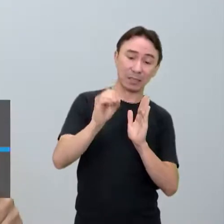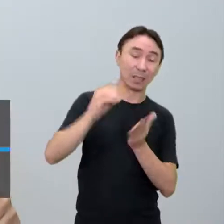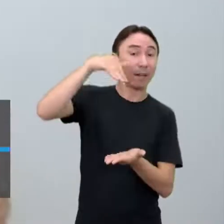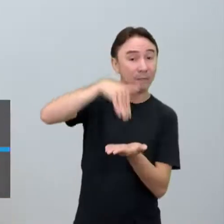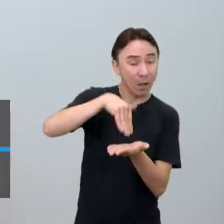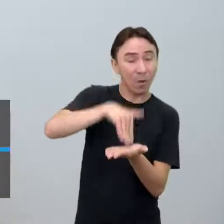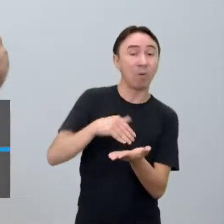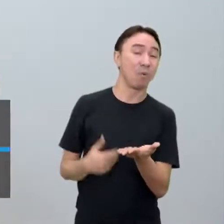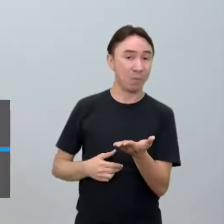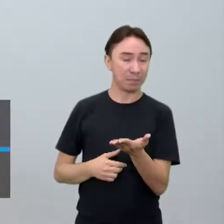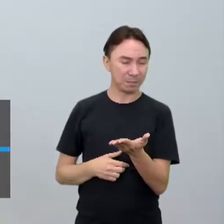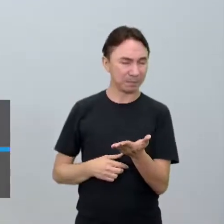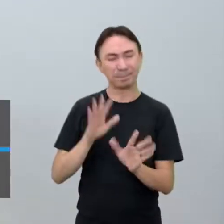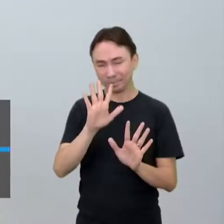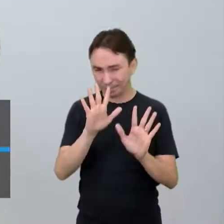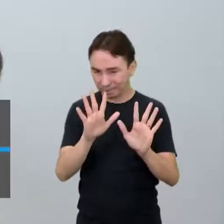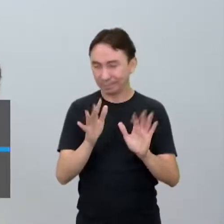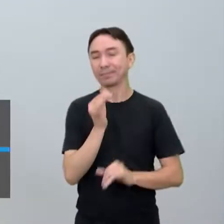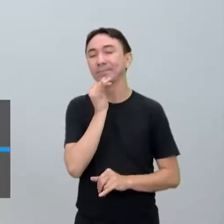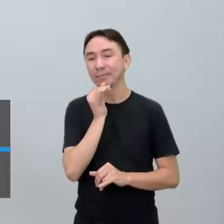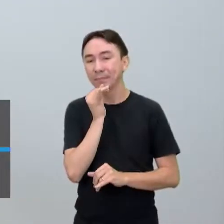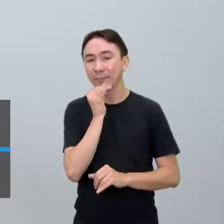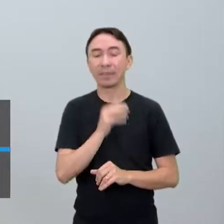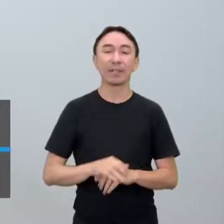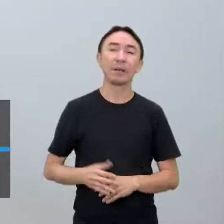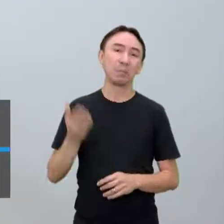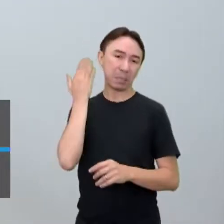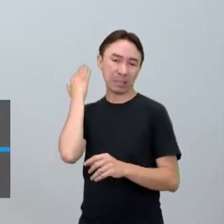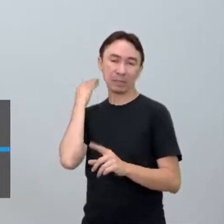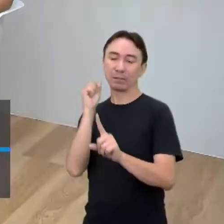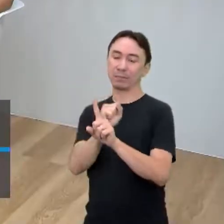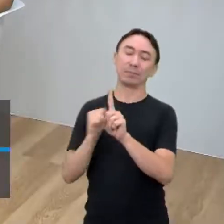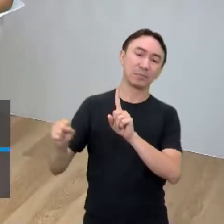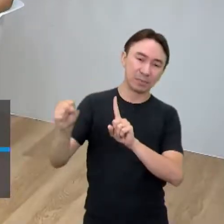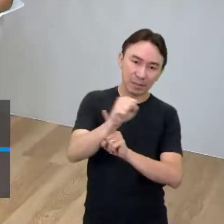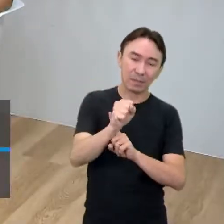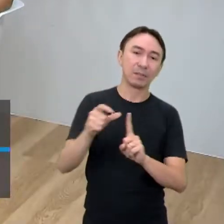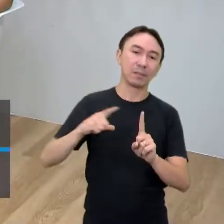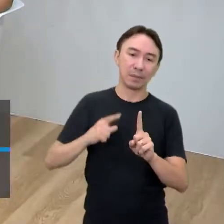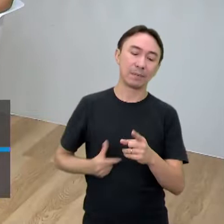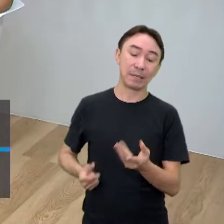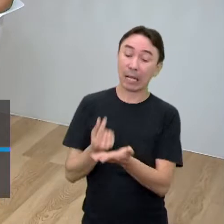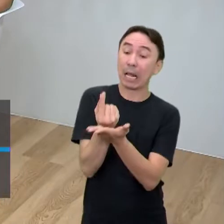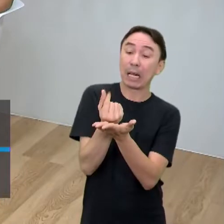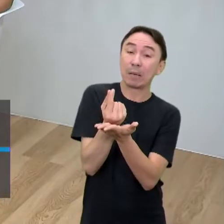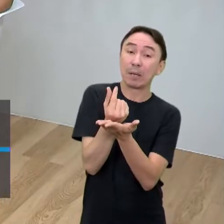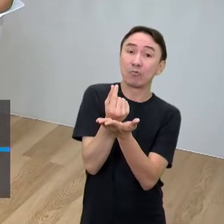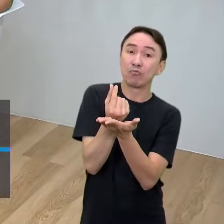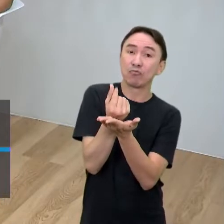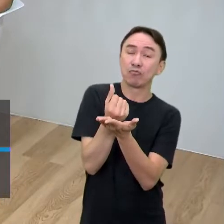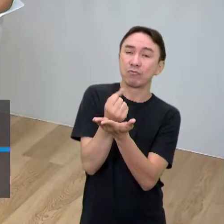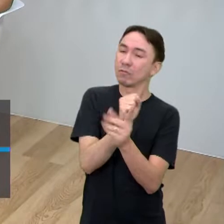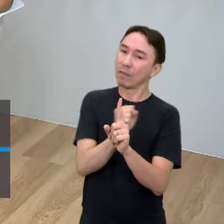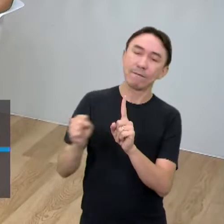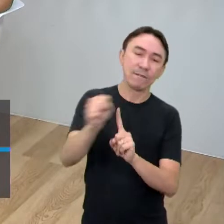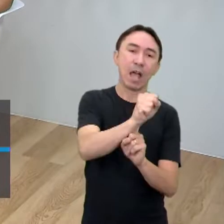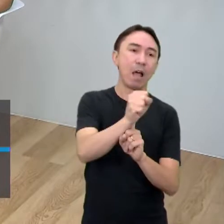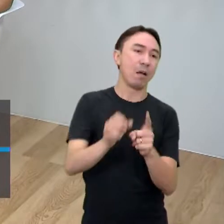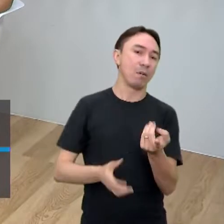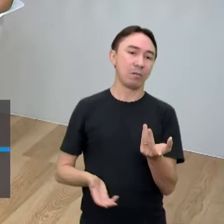Primeiro, aquela sociedade onde o capitalismo social, né, acabou sendo